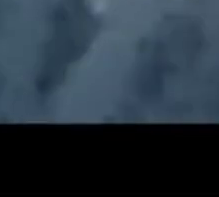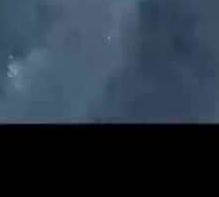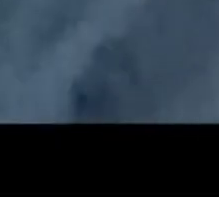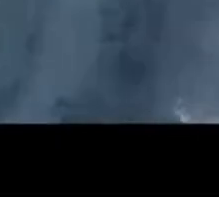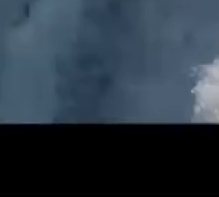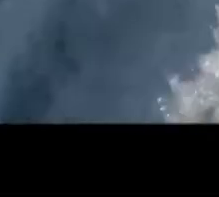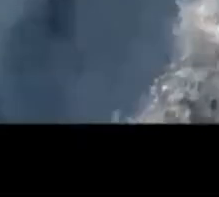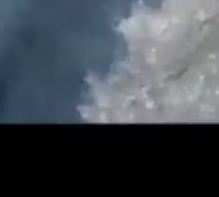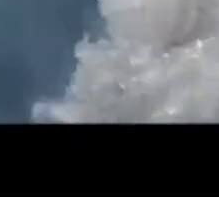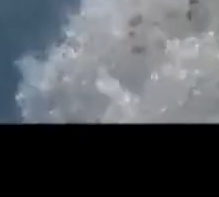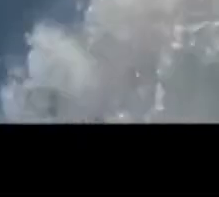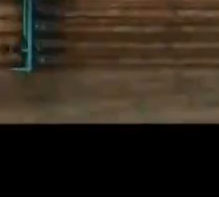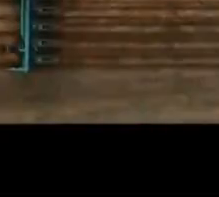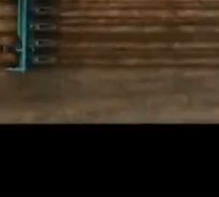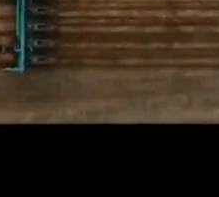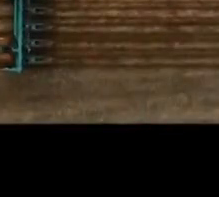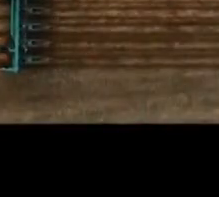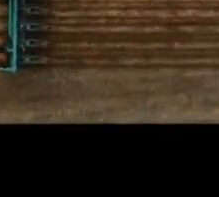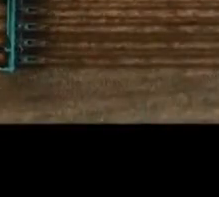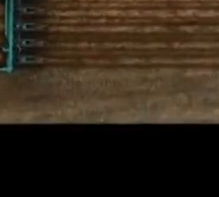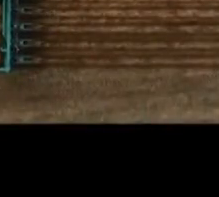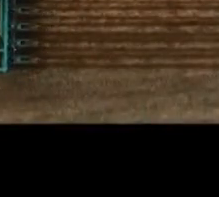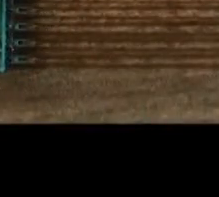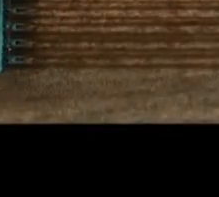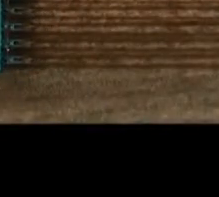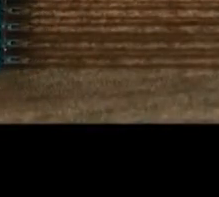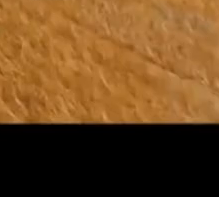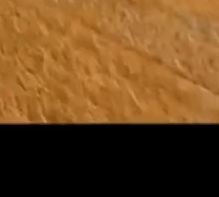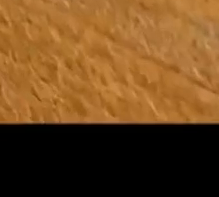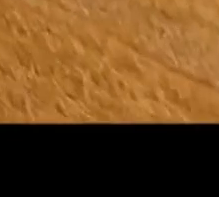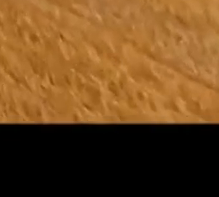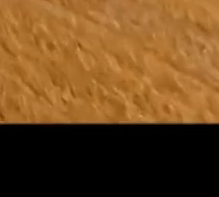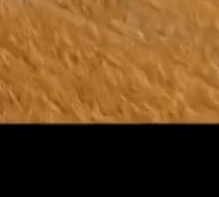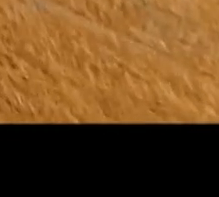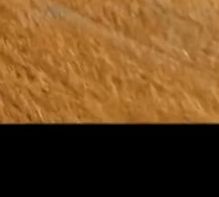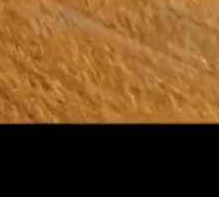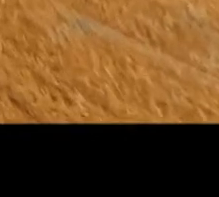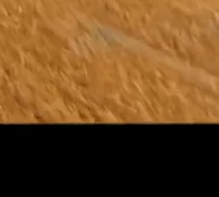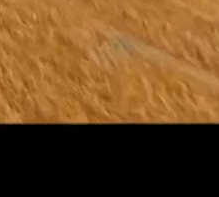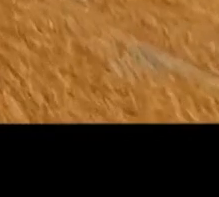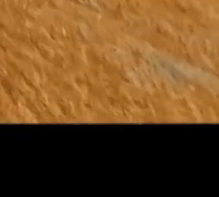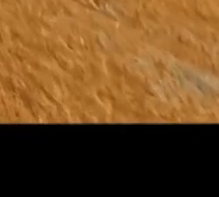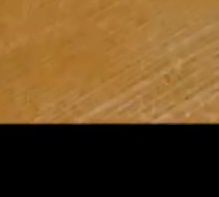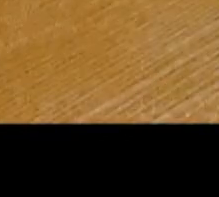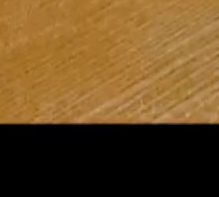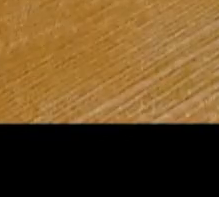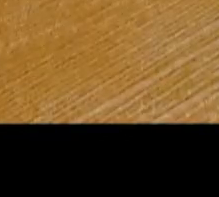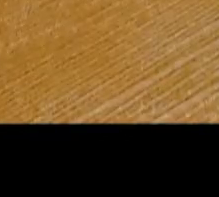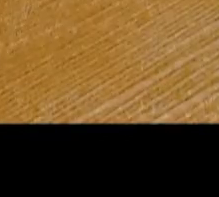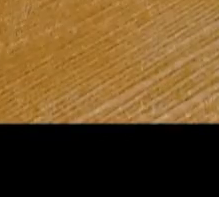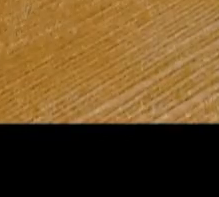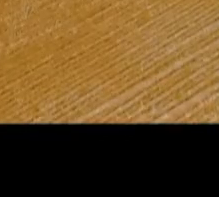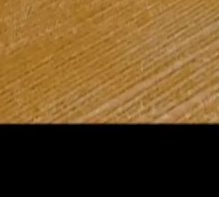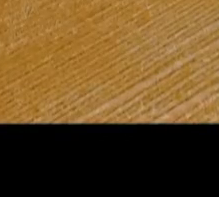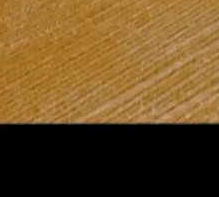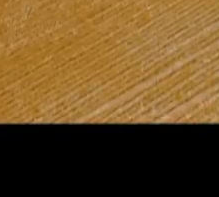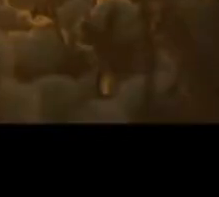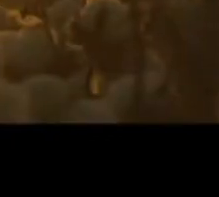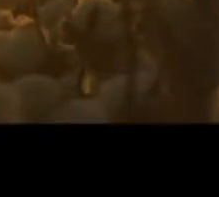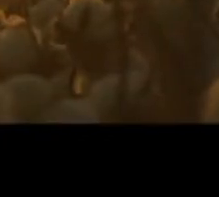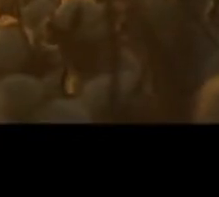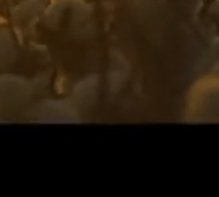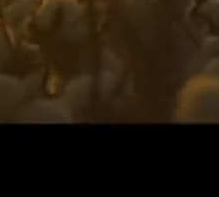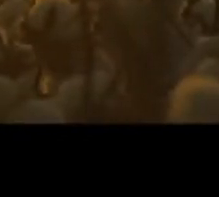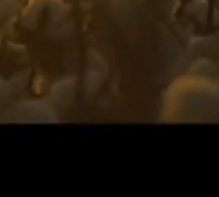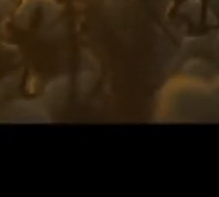e gentil. Eis a terra das minas mais grandes,